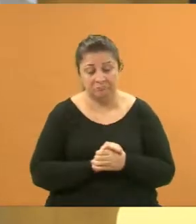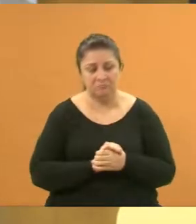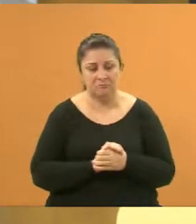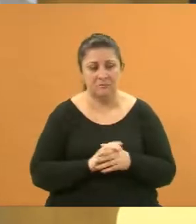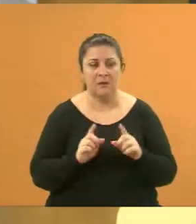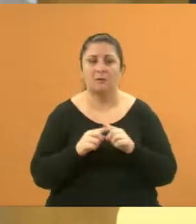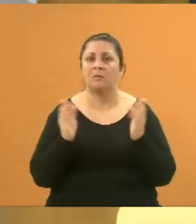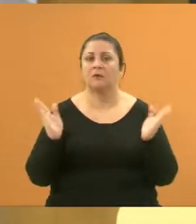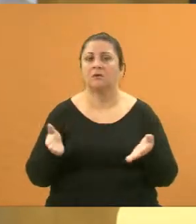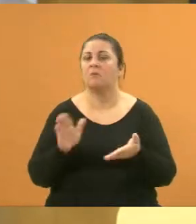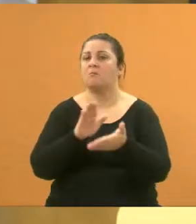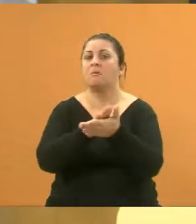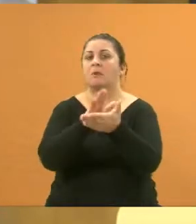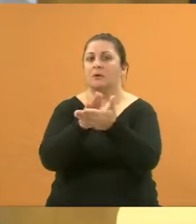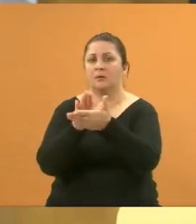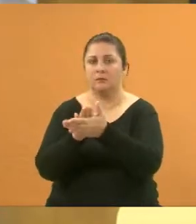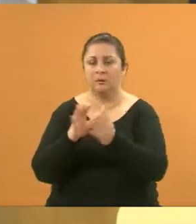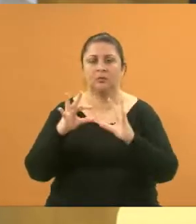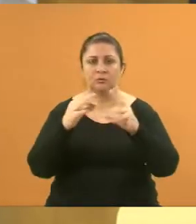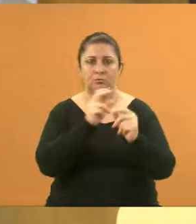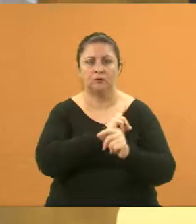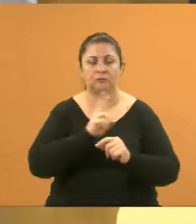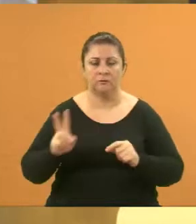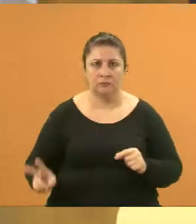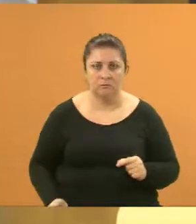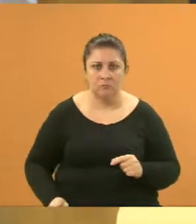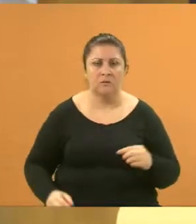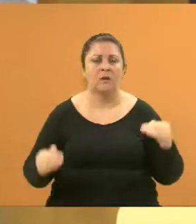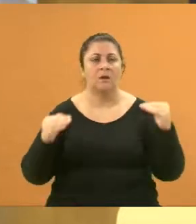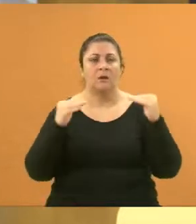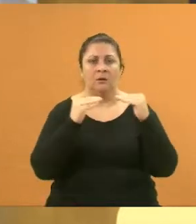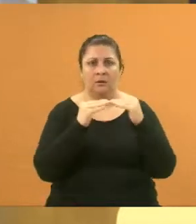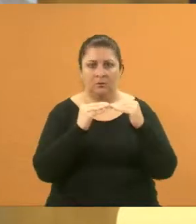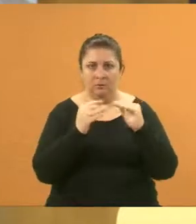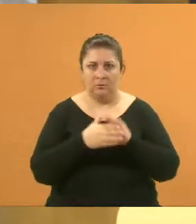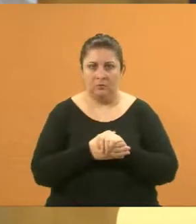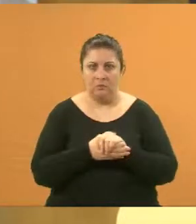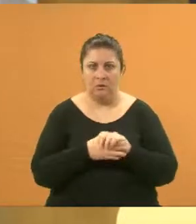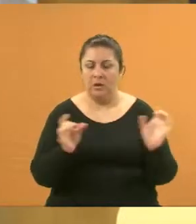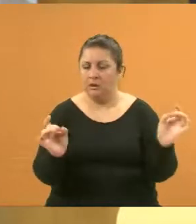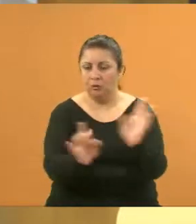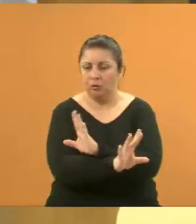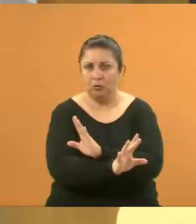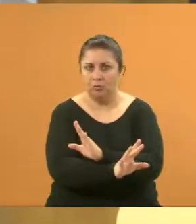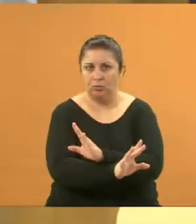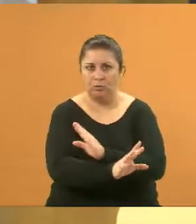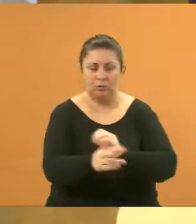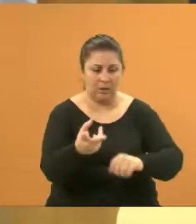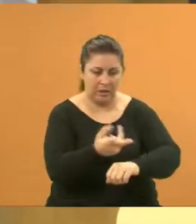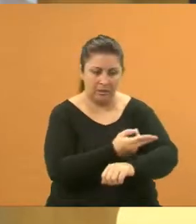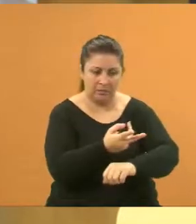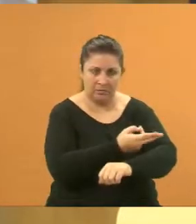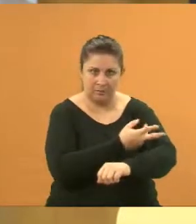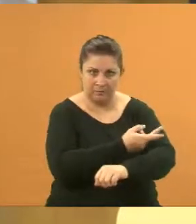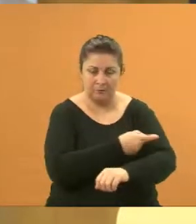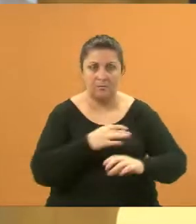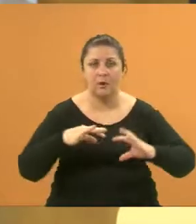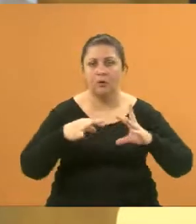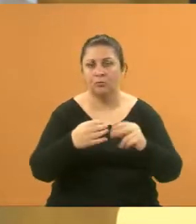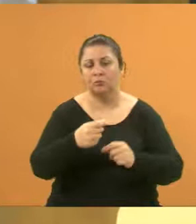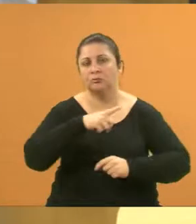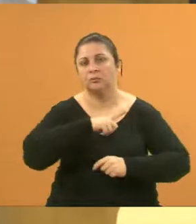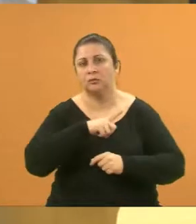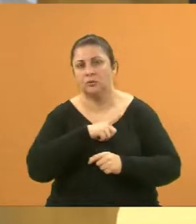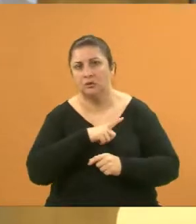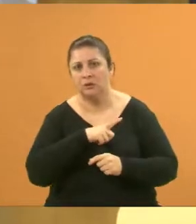todos os vereadores, que nós chegamos a um acordo aqui, de excluir a capina desse projeto. Então todos aqueles que tiveram multa